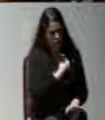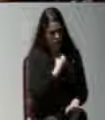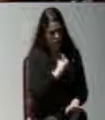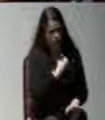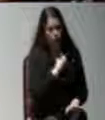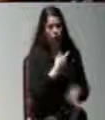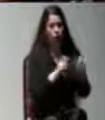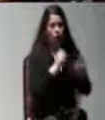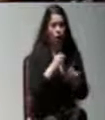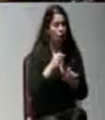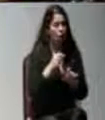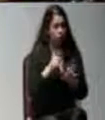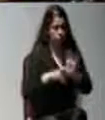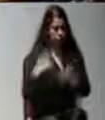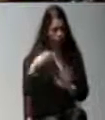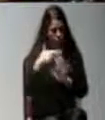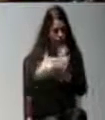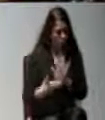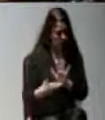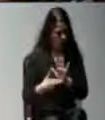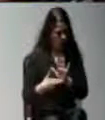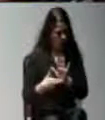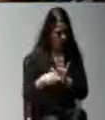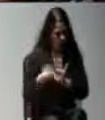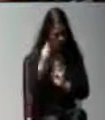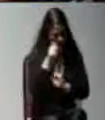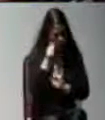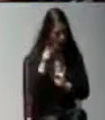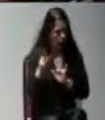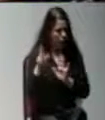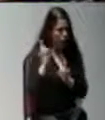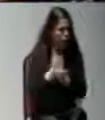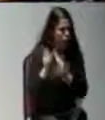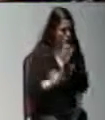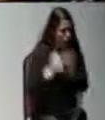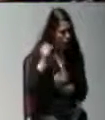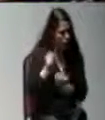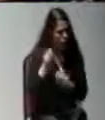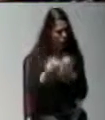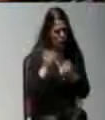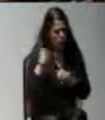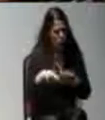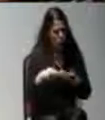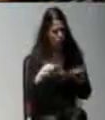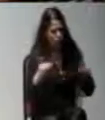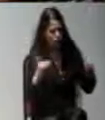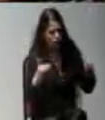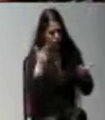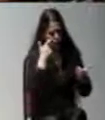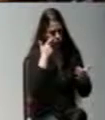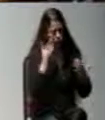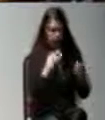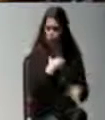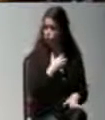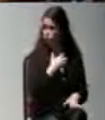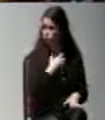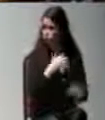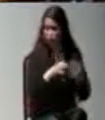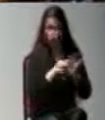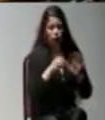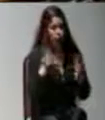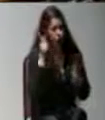nas teses de Butler encontram um interessante balizador na forma como limita esse indivíduo, retirando